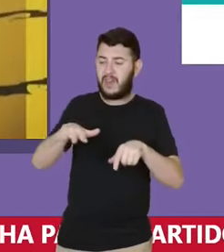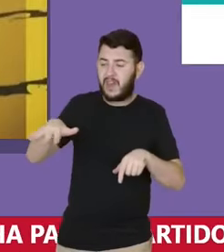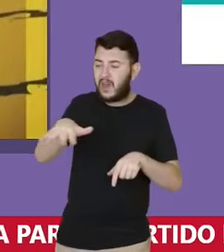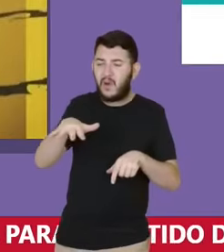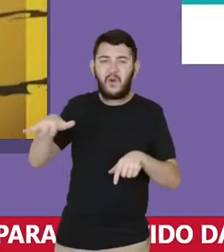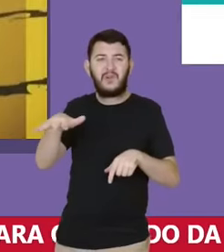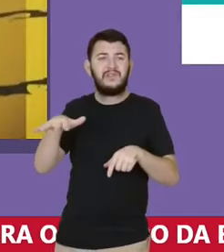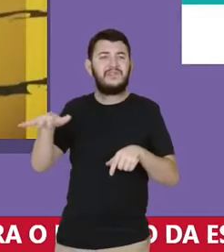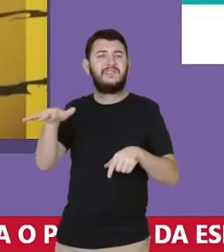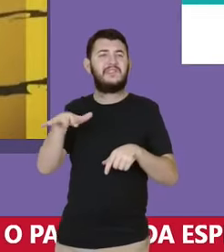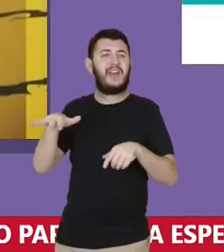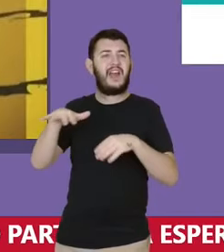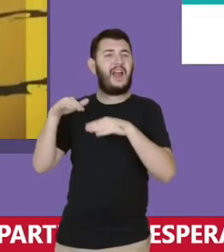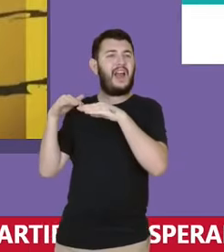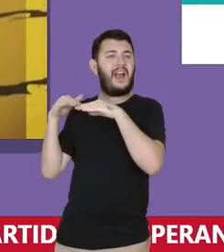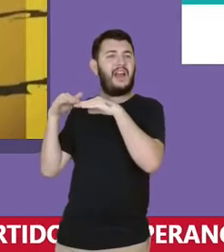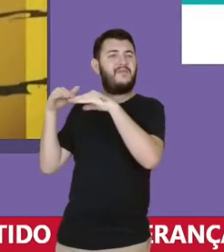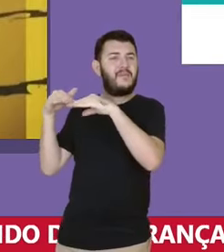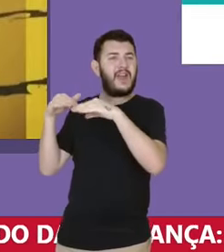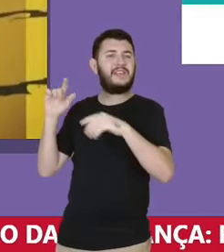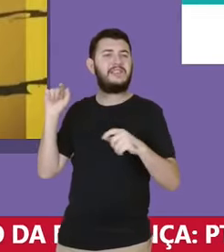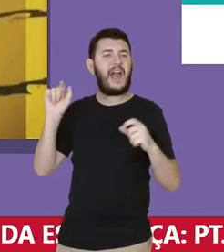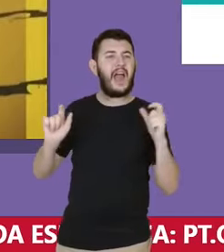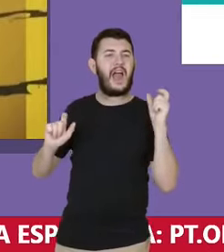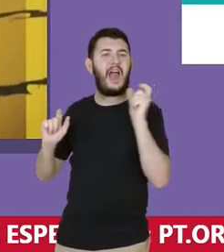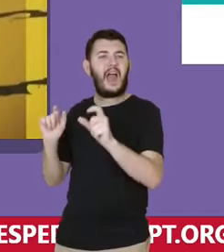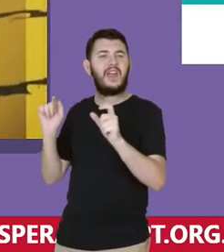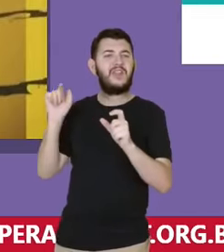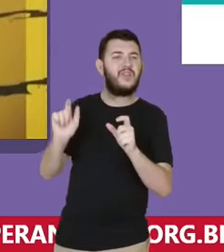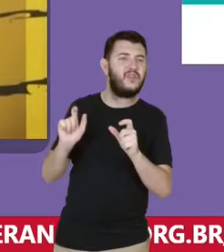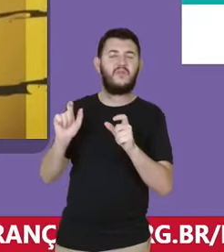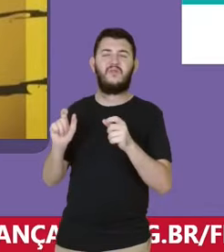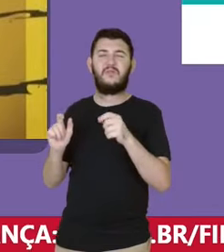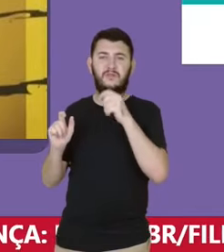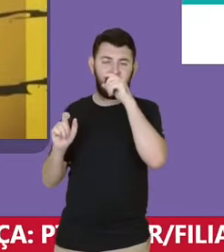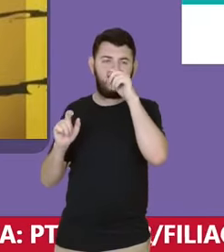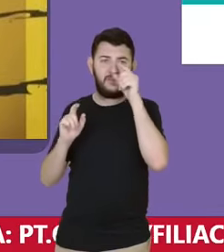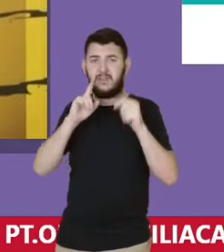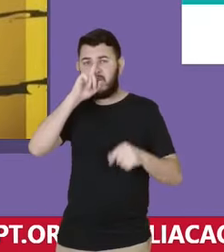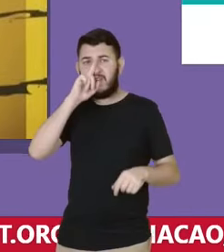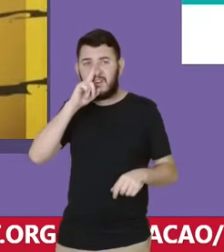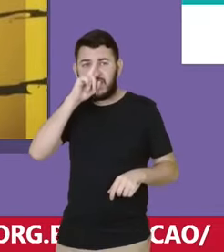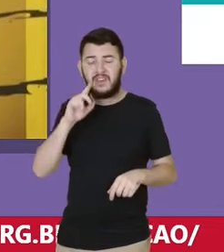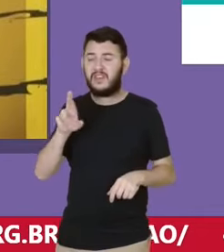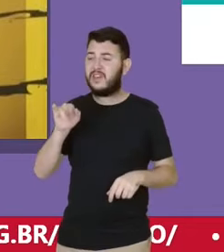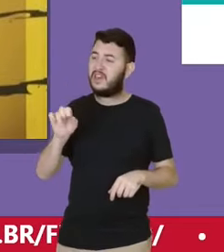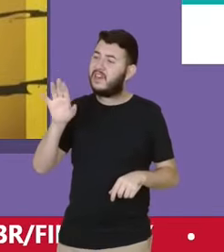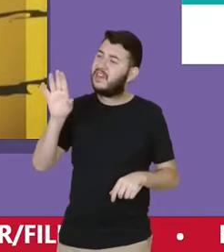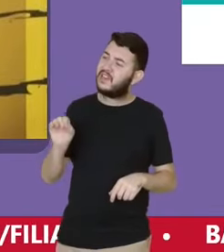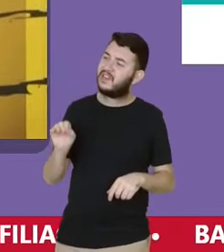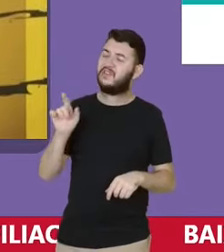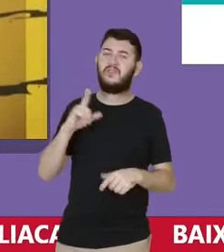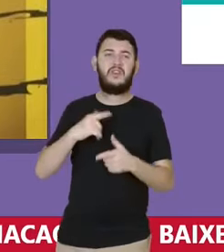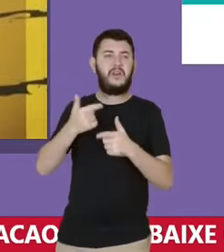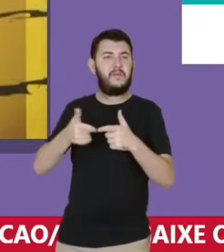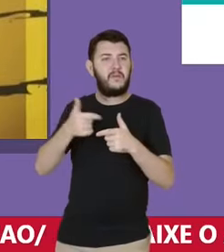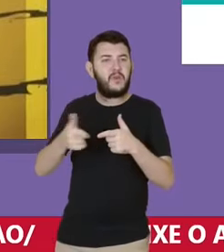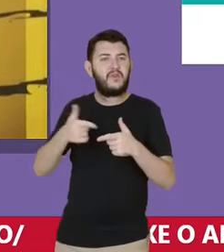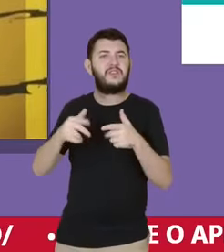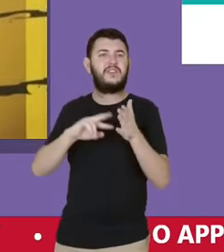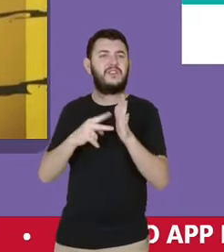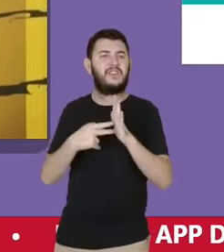sendo ameaçado porque a gente tem não só os projetos energéticos, né, de hidrelétricos,